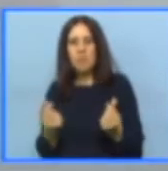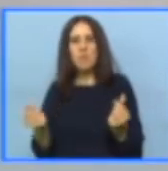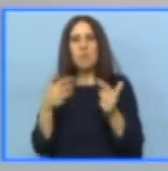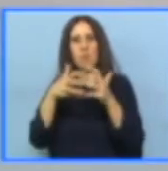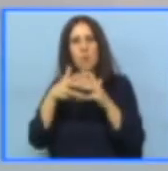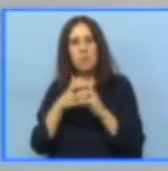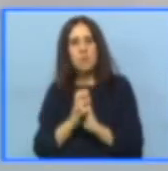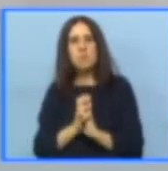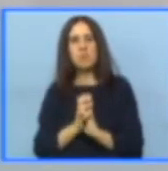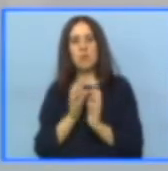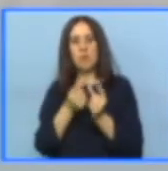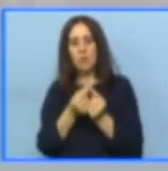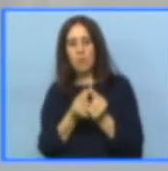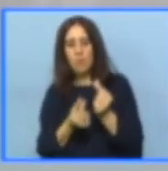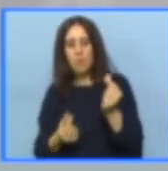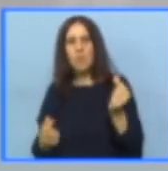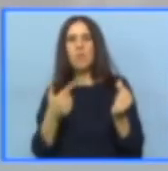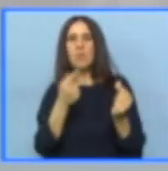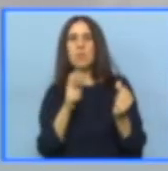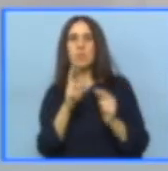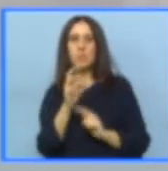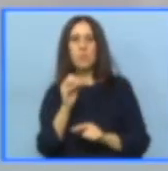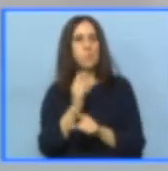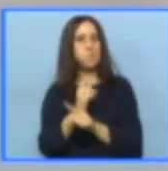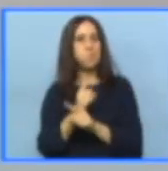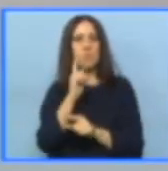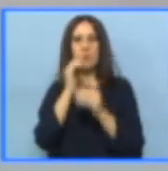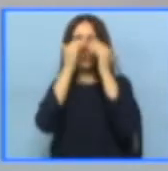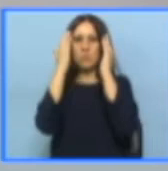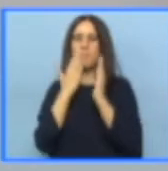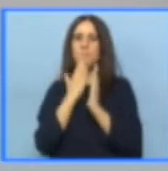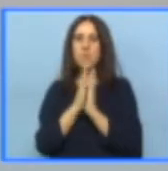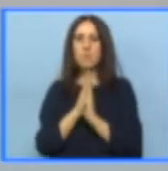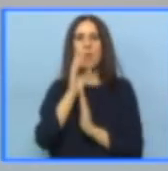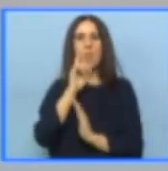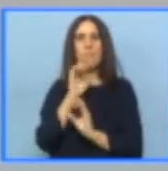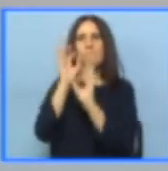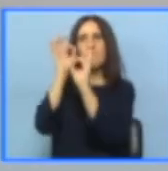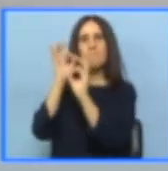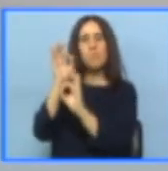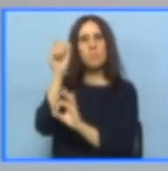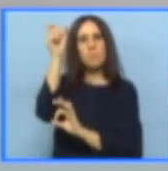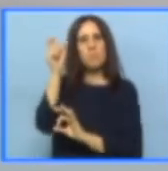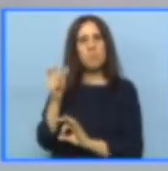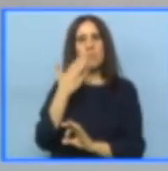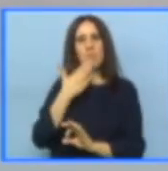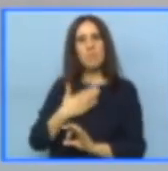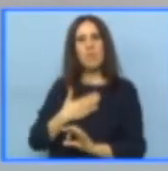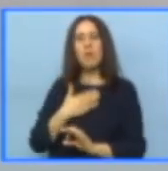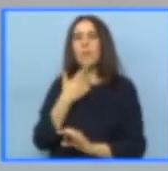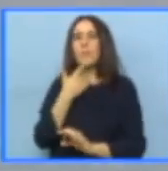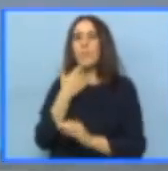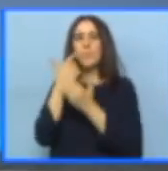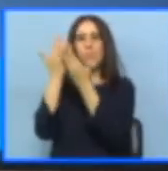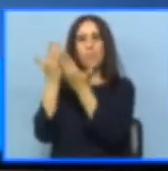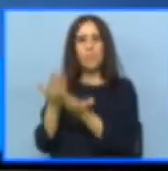a oração do terço, tal como Nossa Senhora pediu, a devoção à Virgem como medianeira de grandes graças. Foca